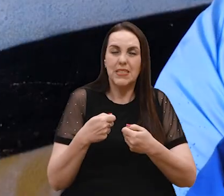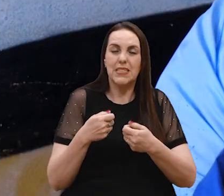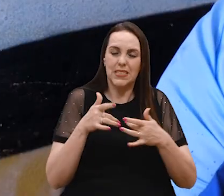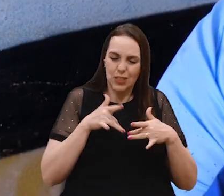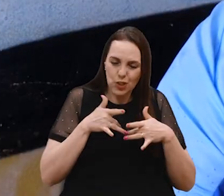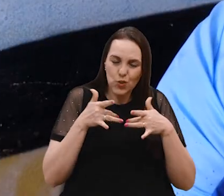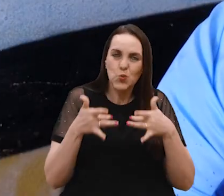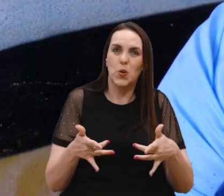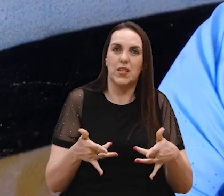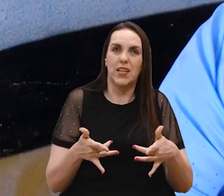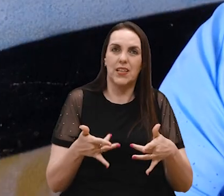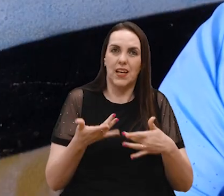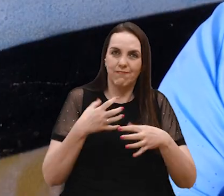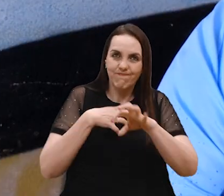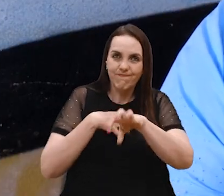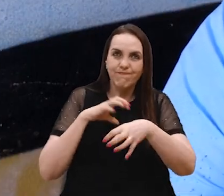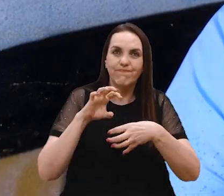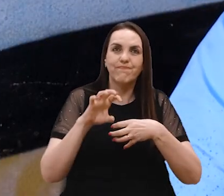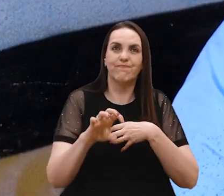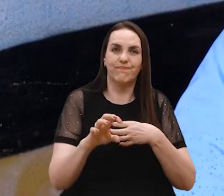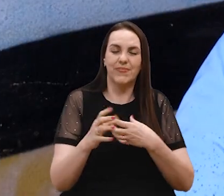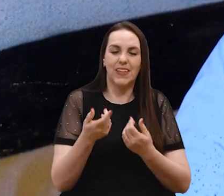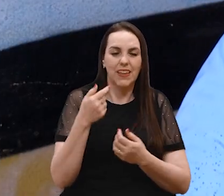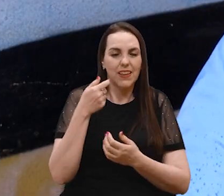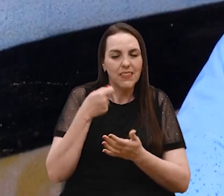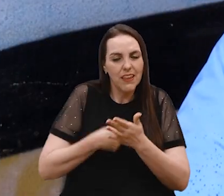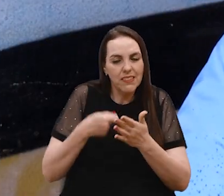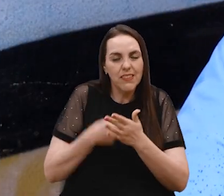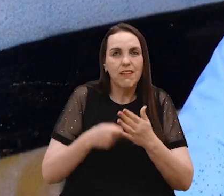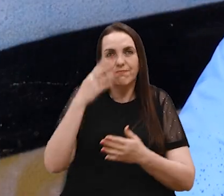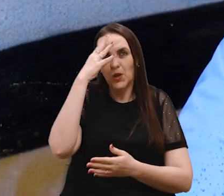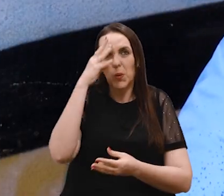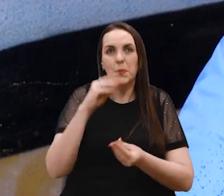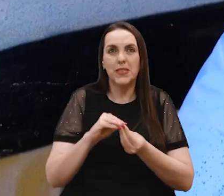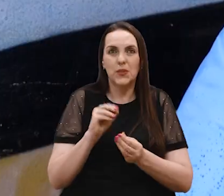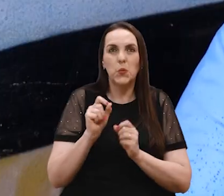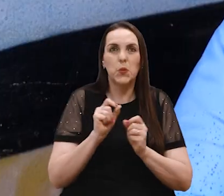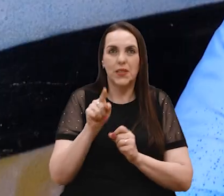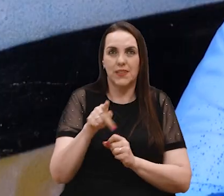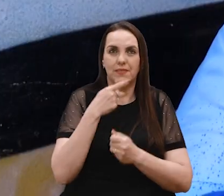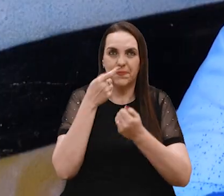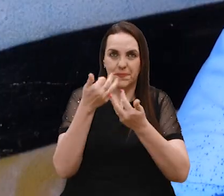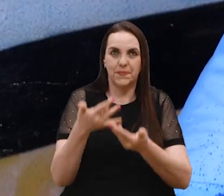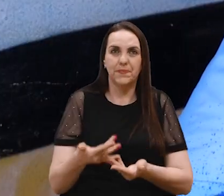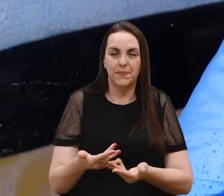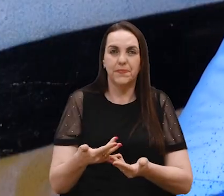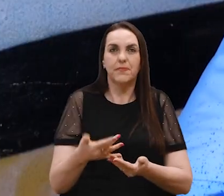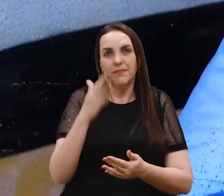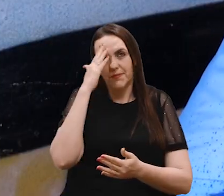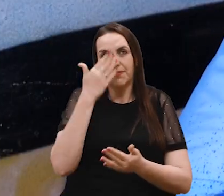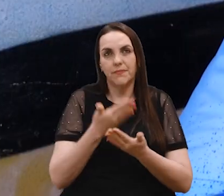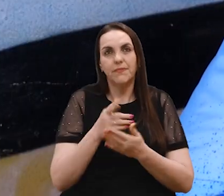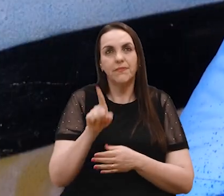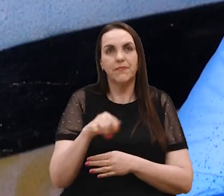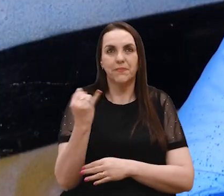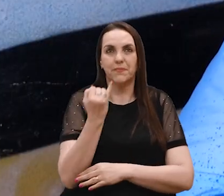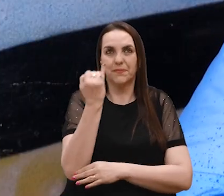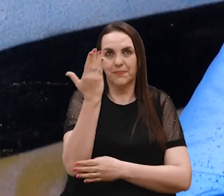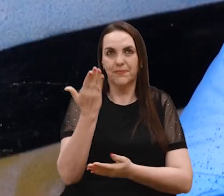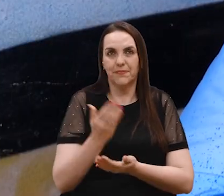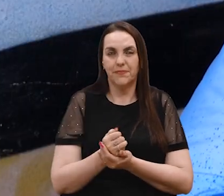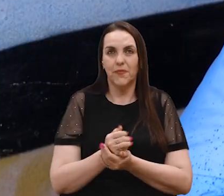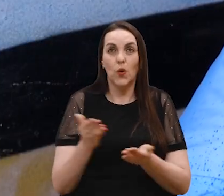te solidarizar com a pessoa e tentar compreender o que ela quer dizer. Então, eu acho que é isso o